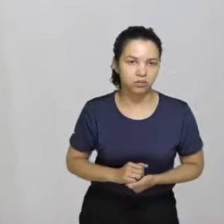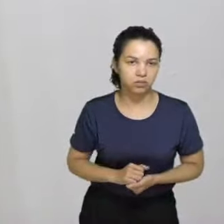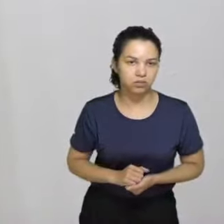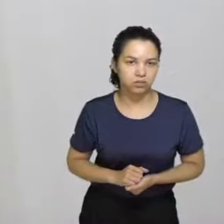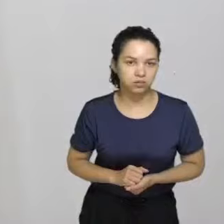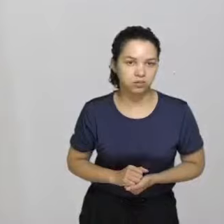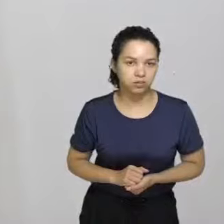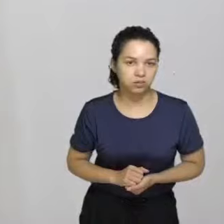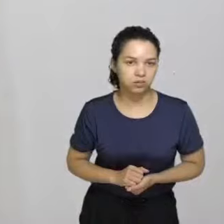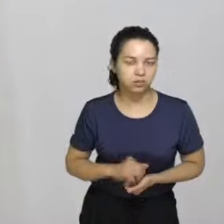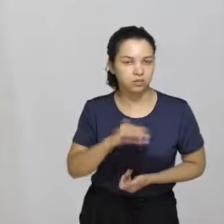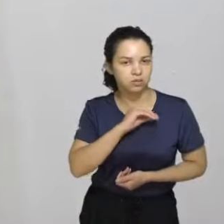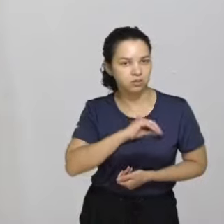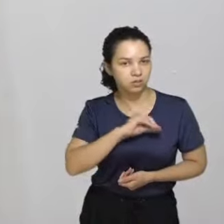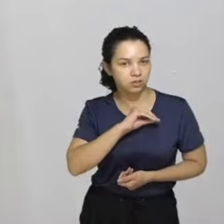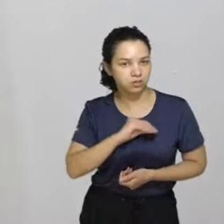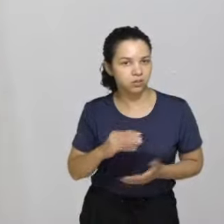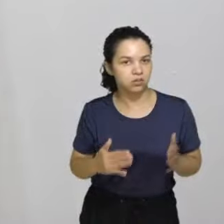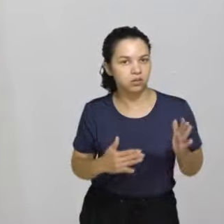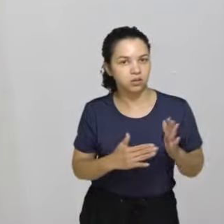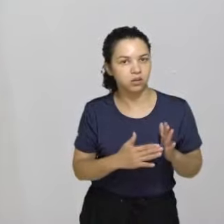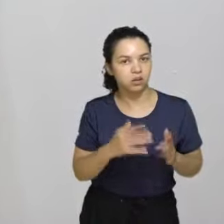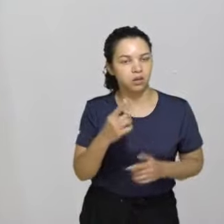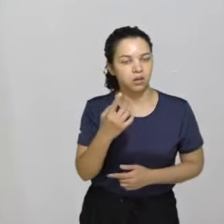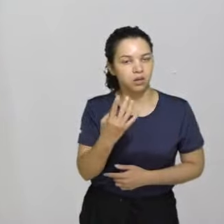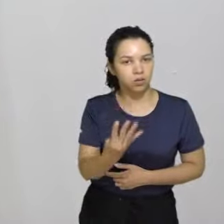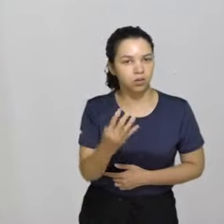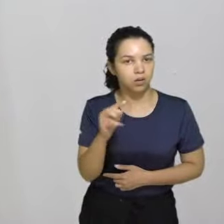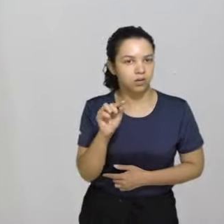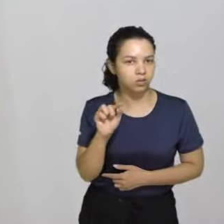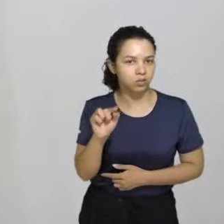que ganham até R$ 4.800.